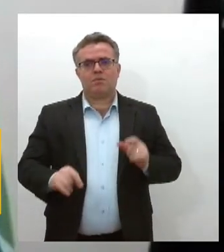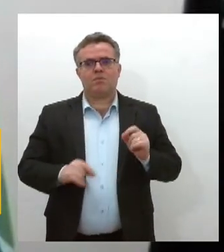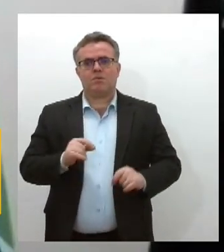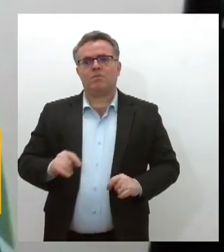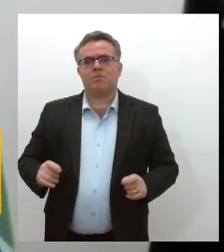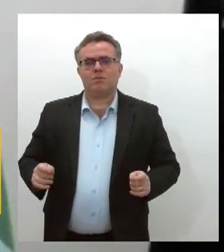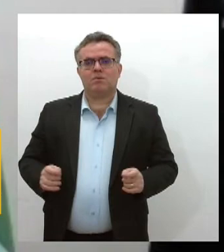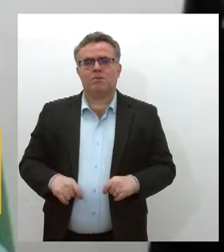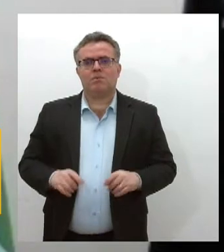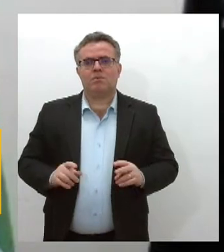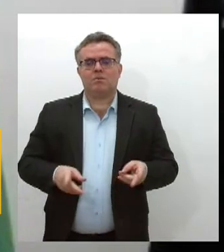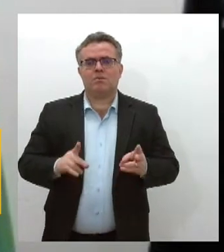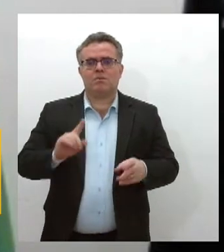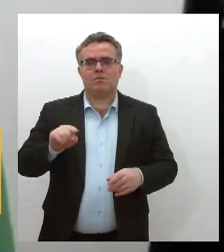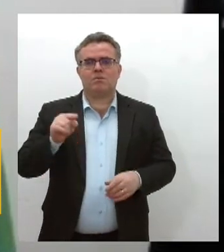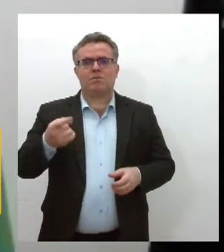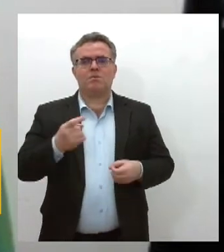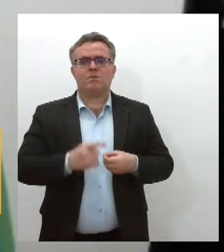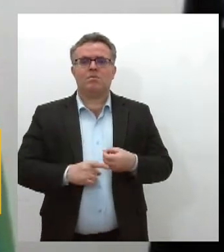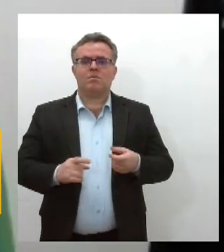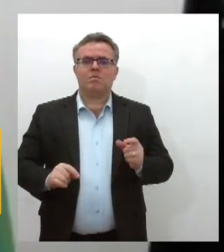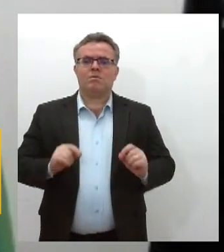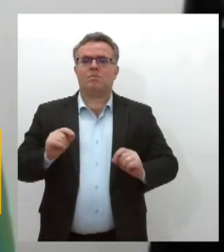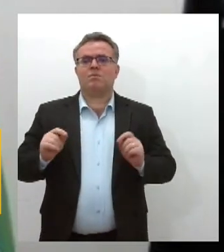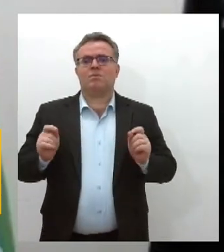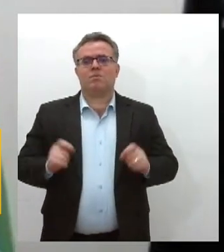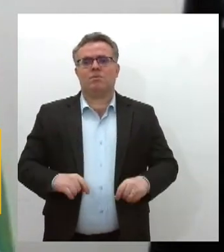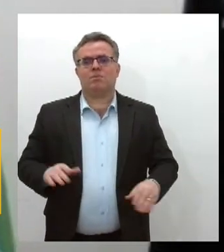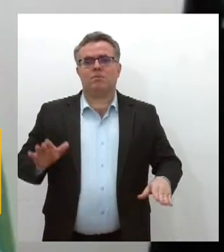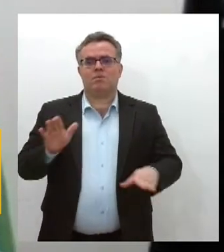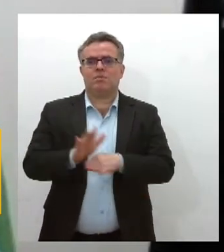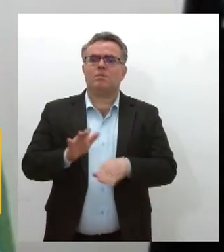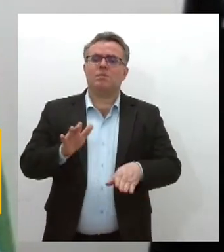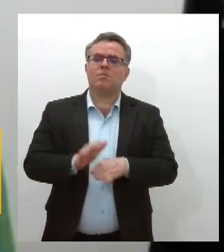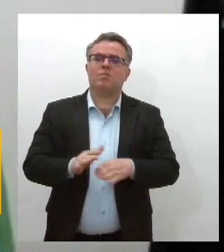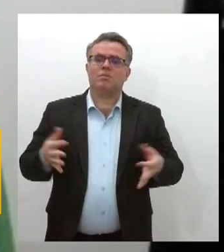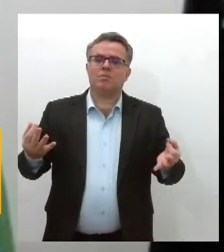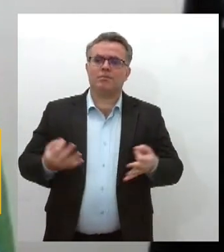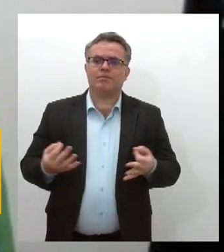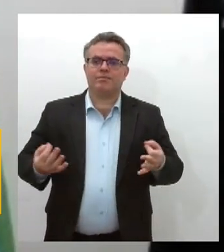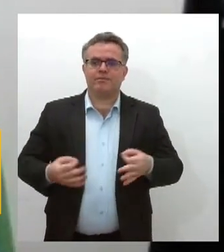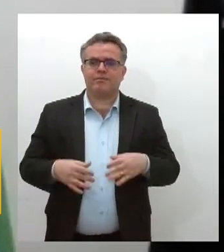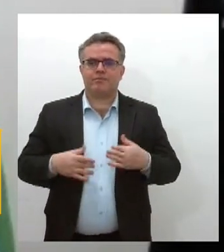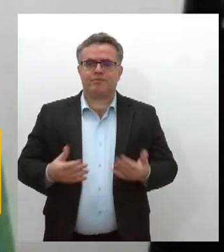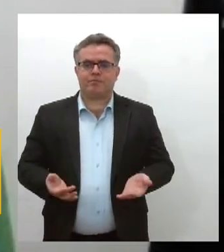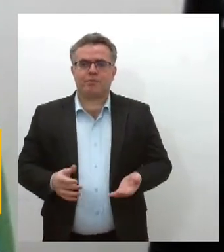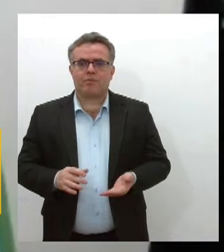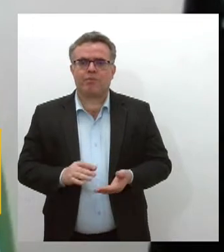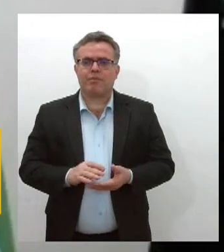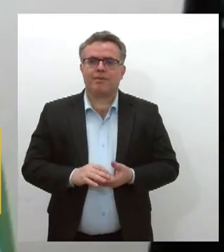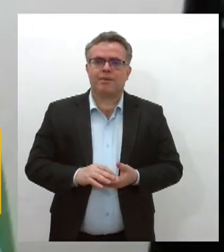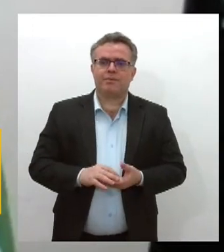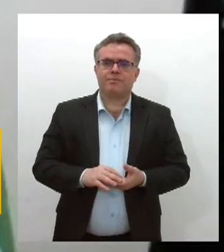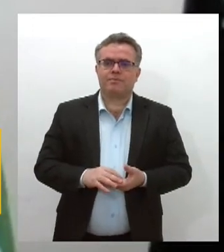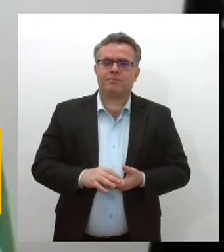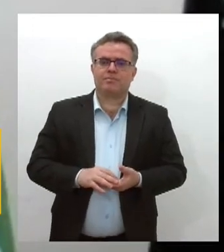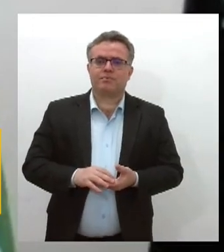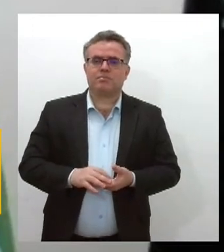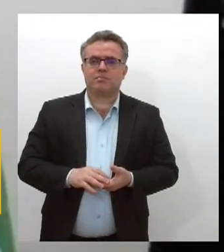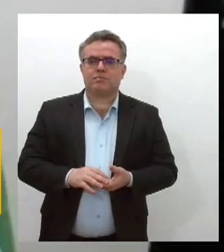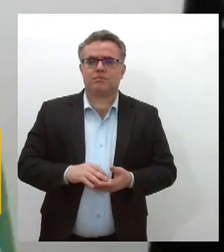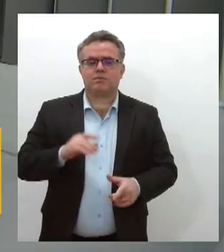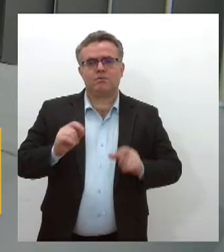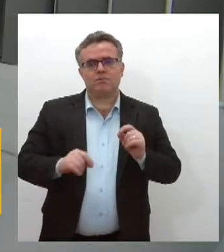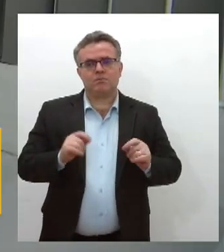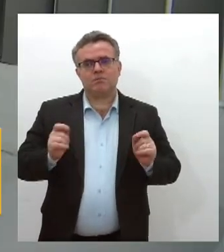ninguém, que retorne a ligação para que possa agendar um melhor horário para poder fazer, responder ao questionário do IBGE. Isso mesmo, porque